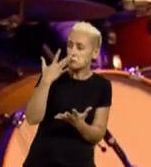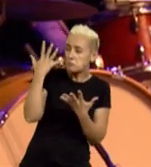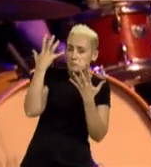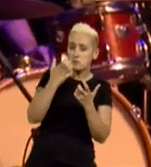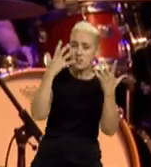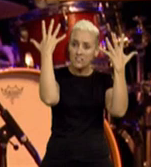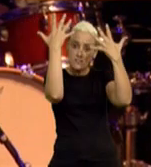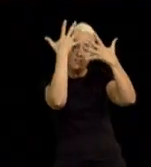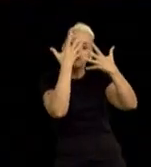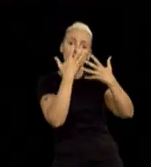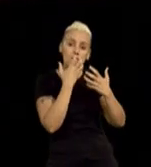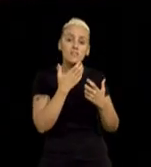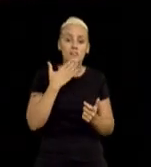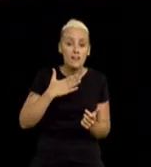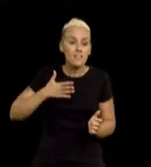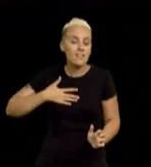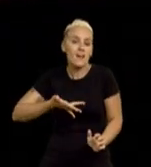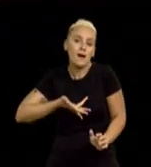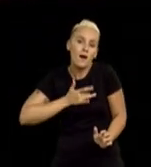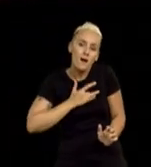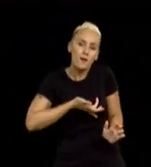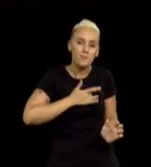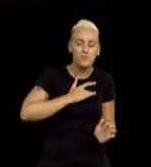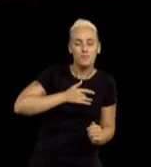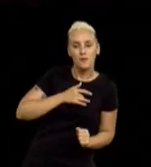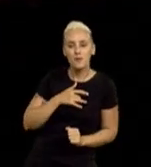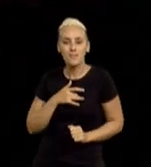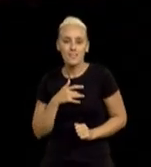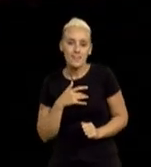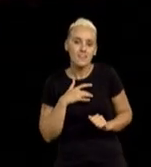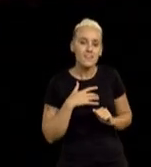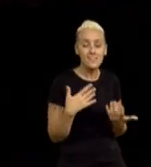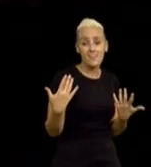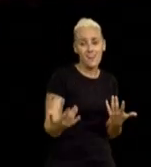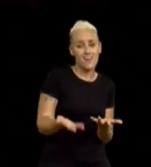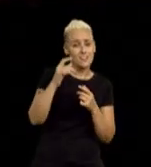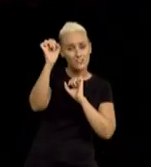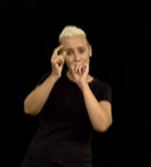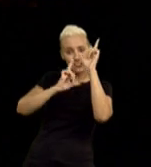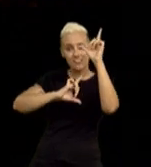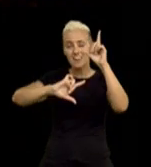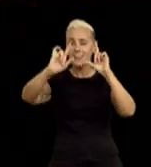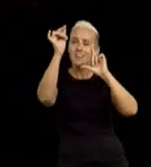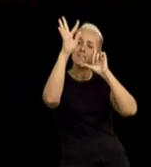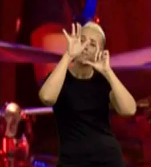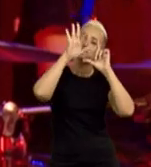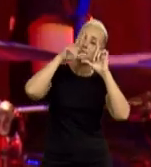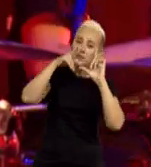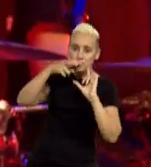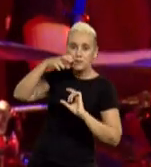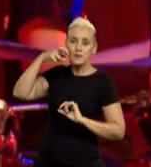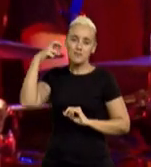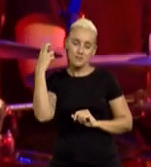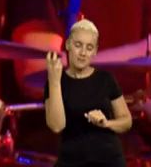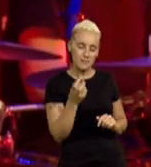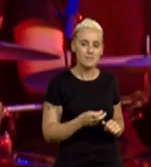of wine with Peter Pearls and lovers' necks. Is it the perfume of the